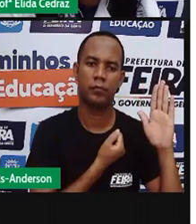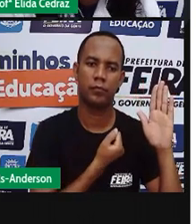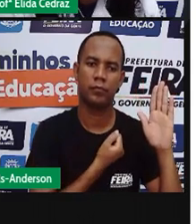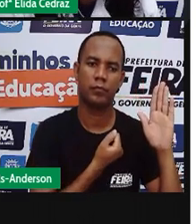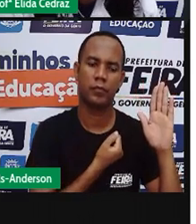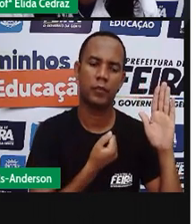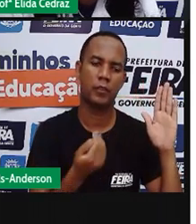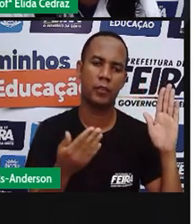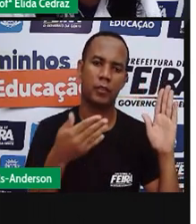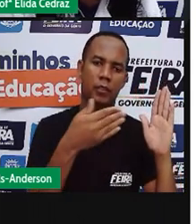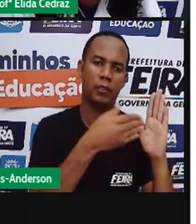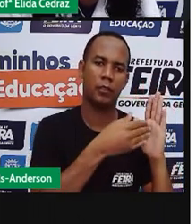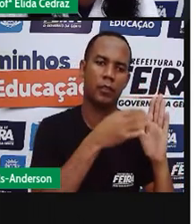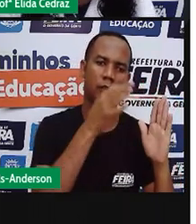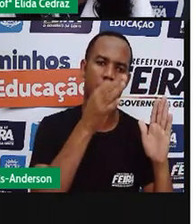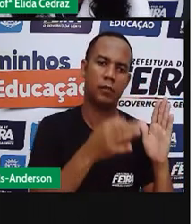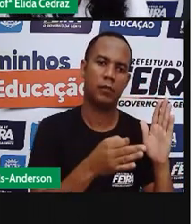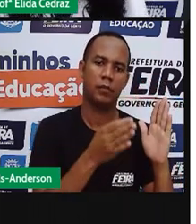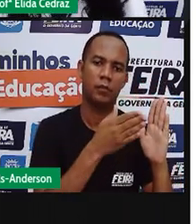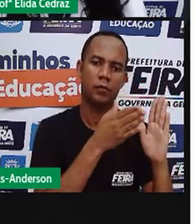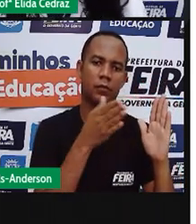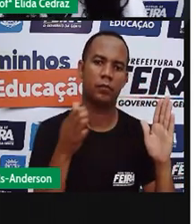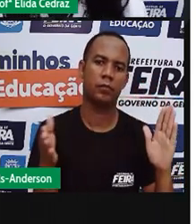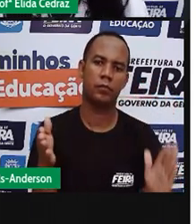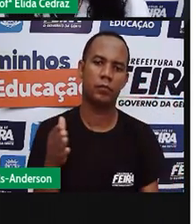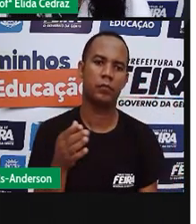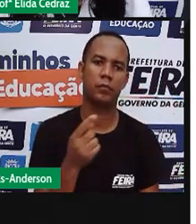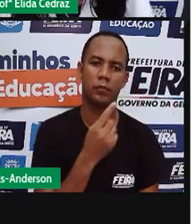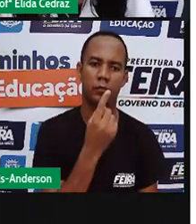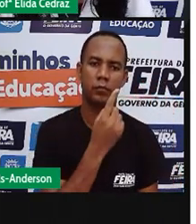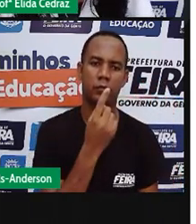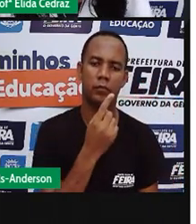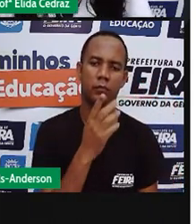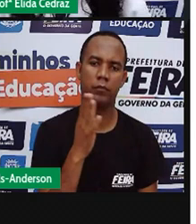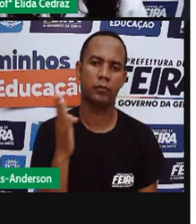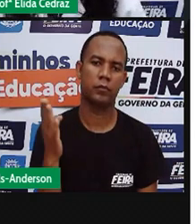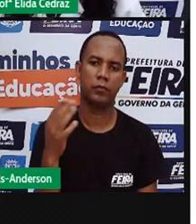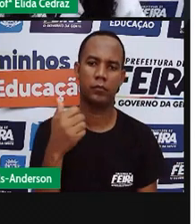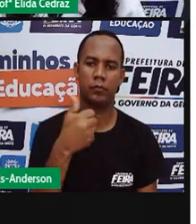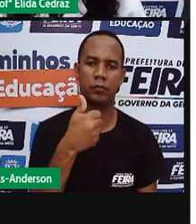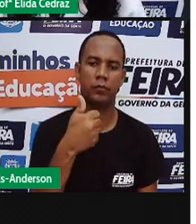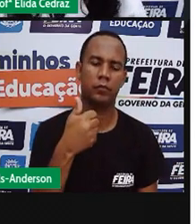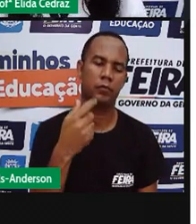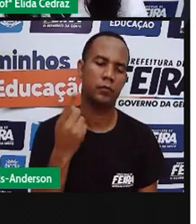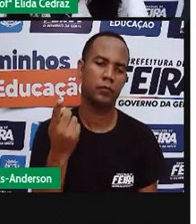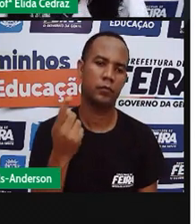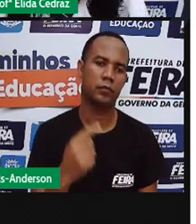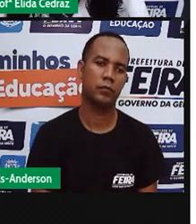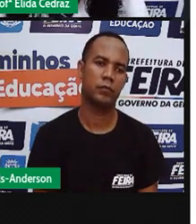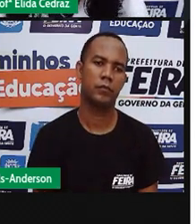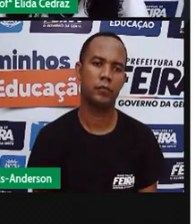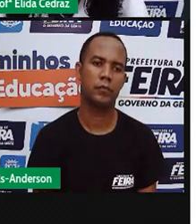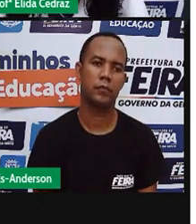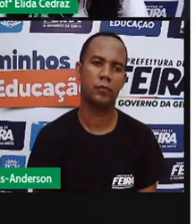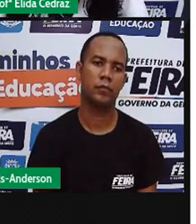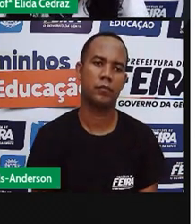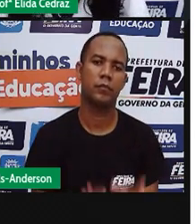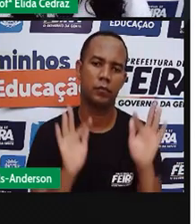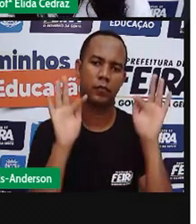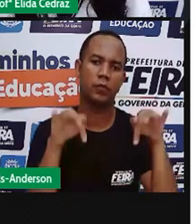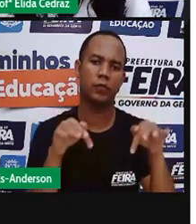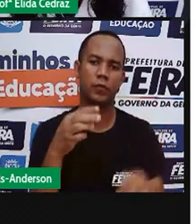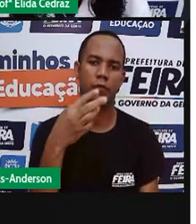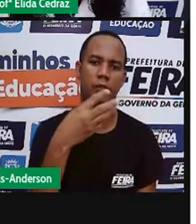centena exata, até a primeira dezena desta fileira. Vai terminar em